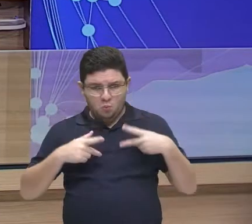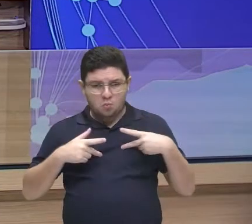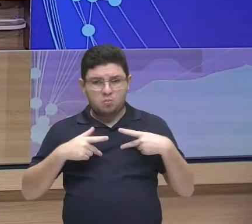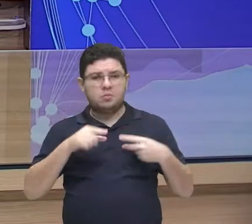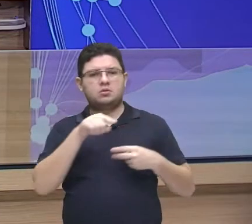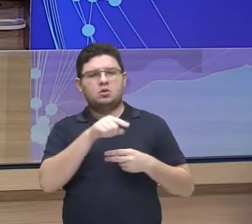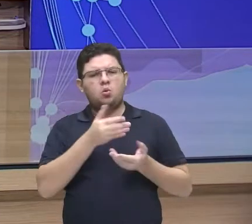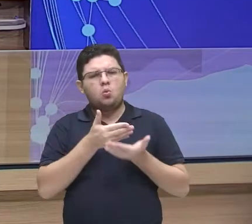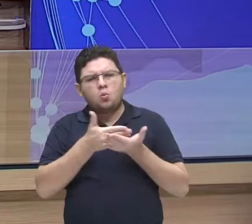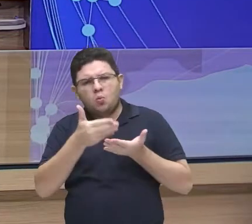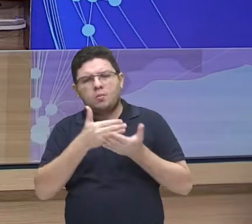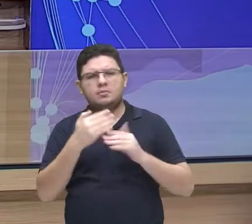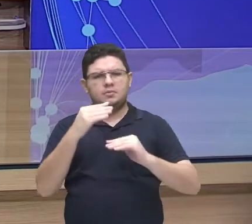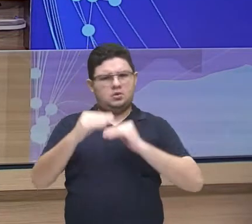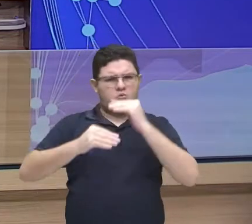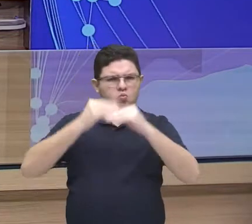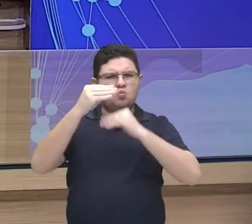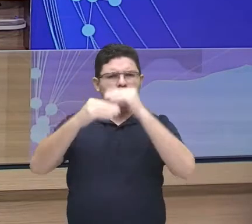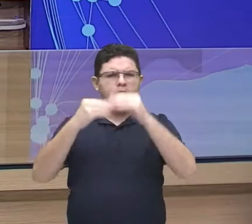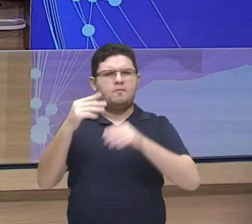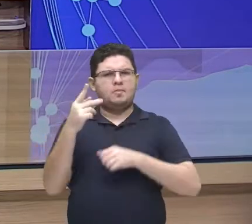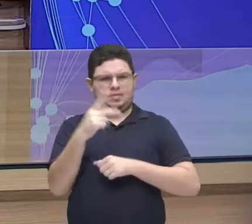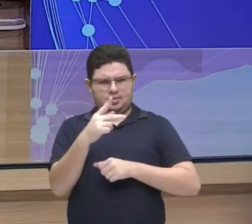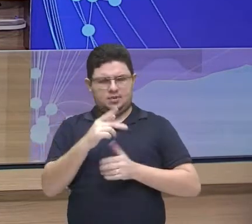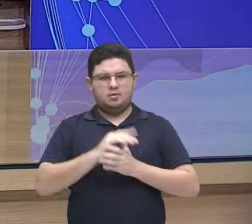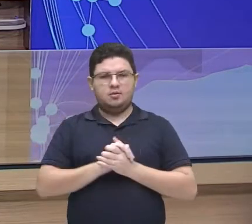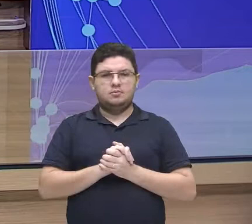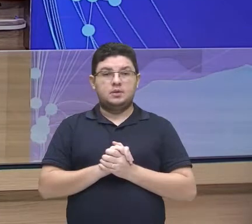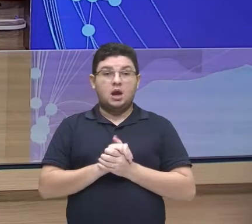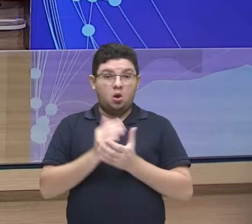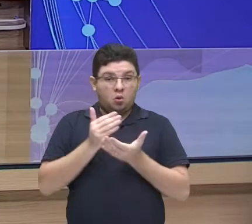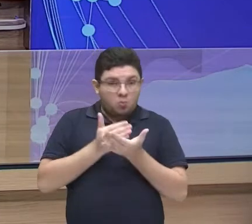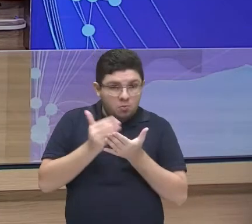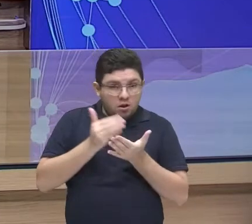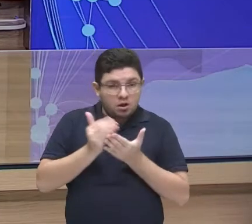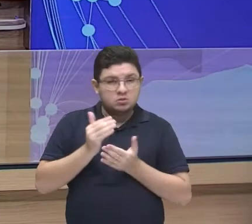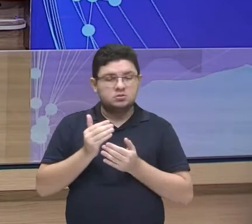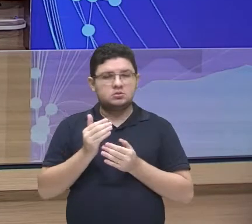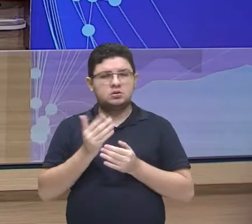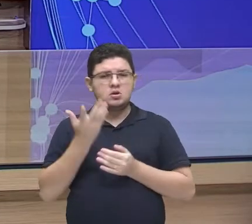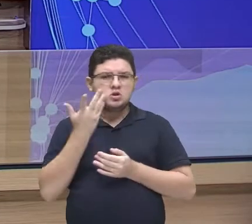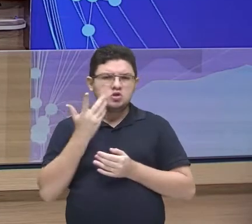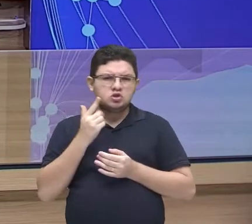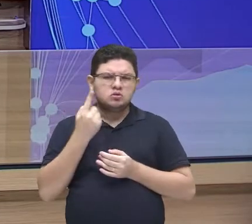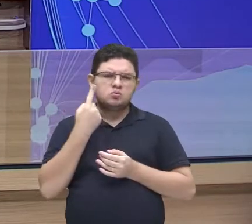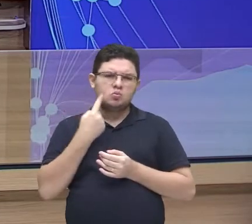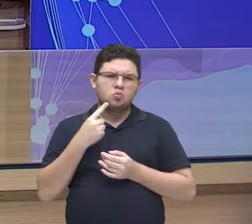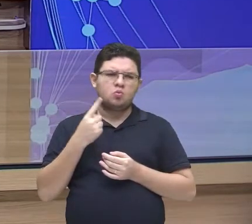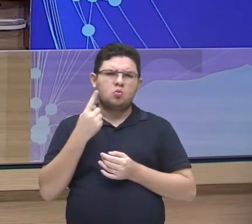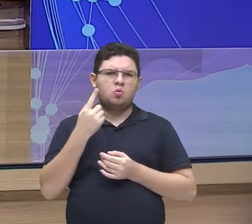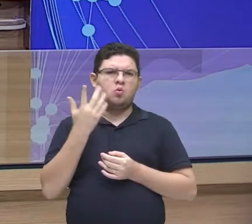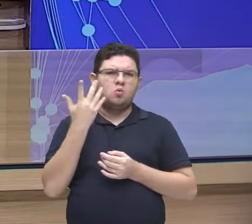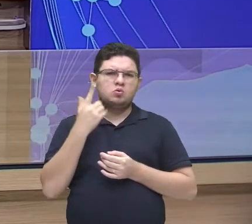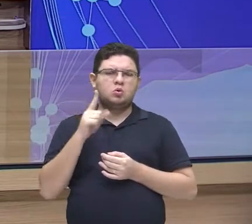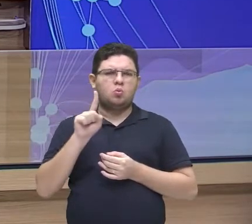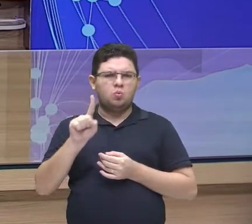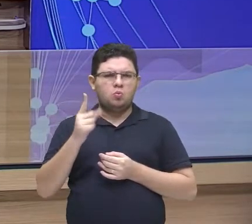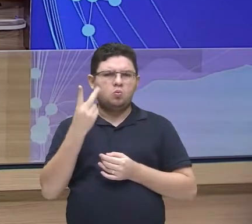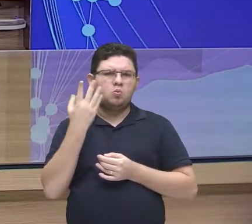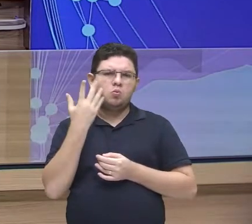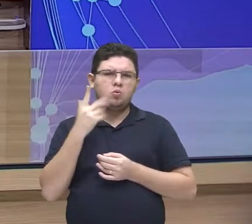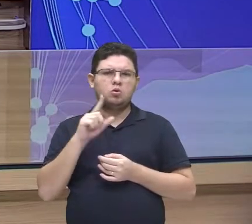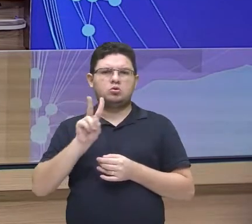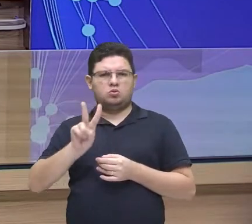começar o seu desenvolvimento. E desde os primeiros dias, quanto mais informação a família tiver no atendimento